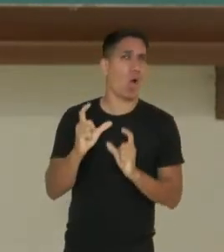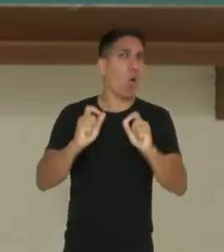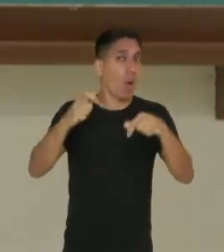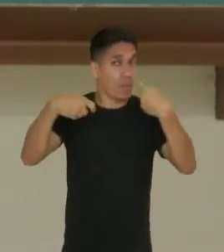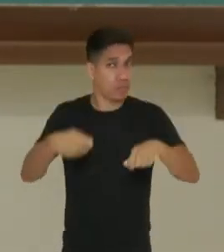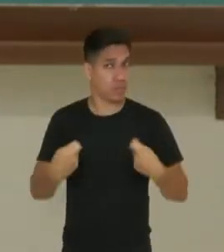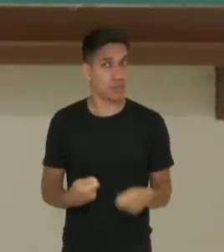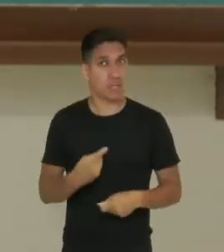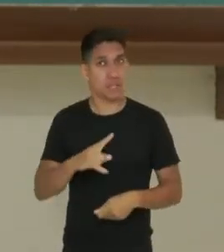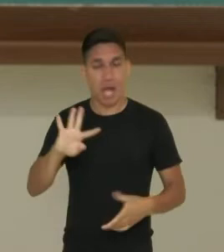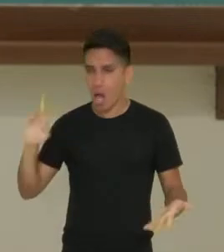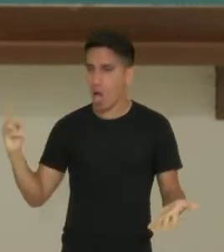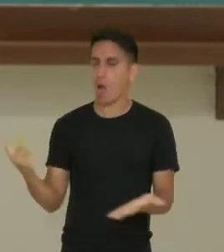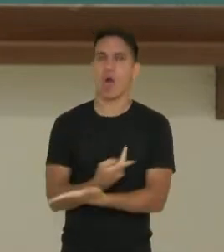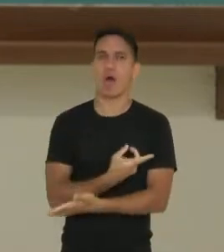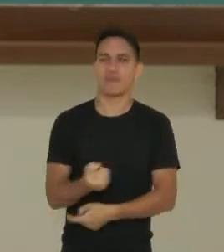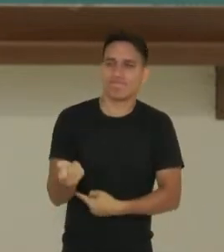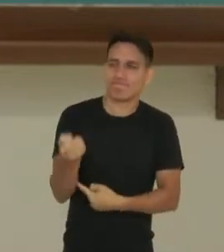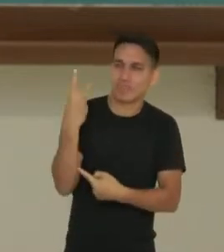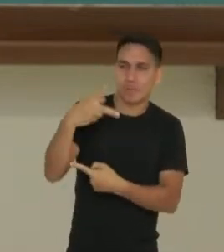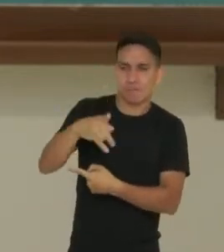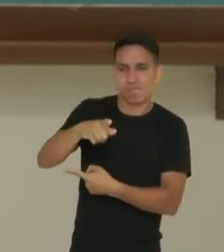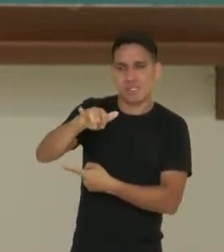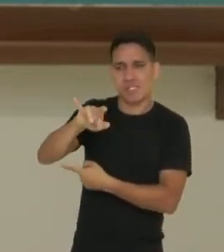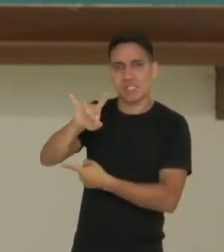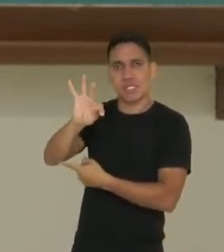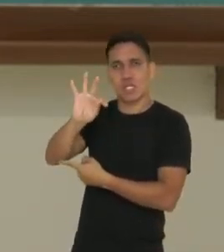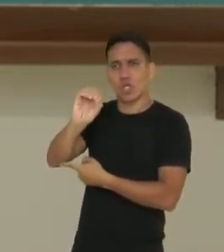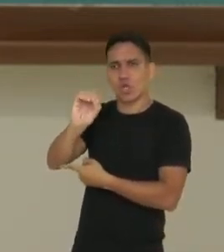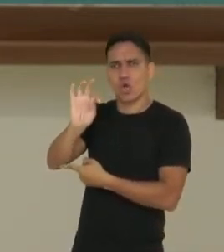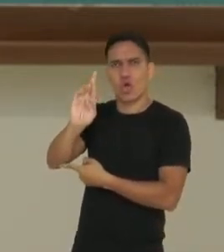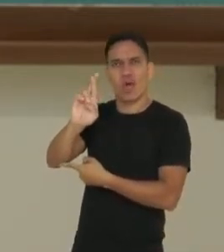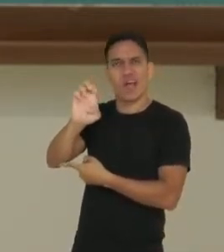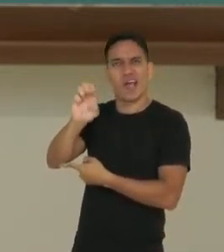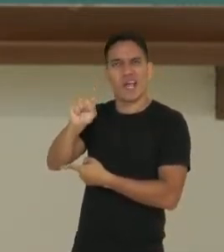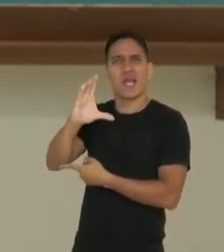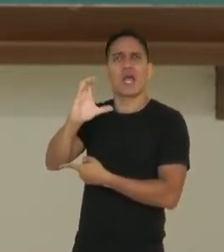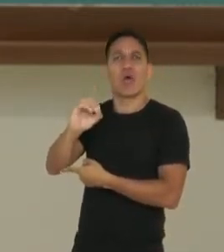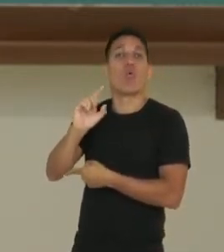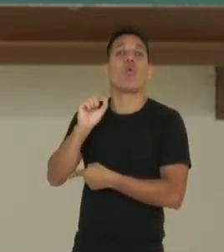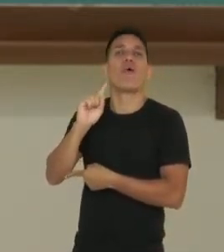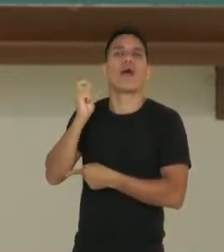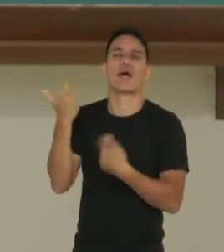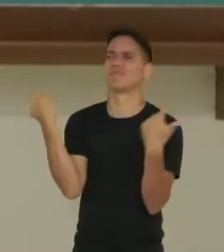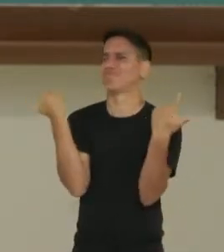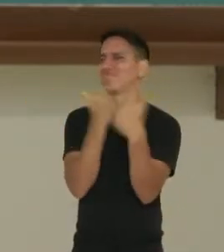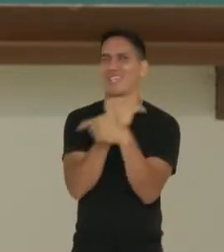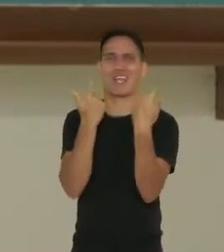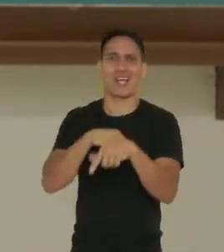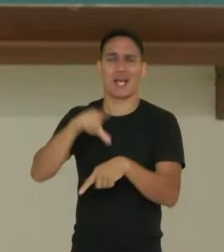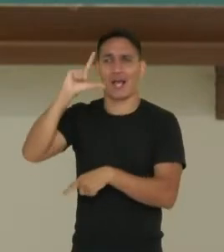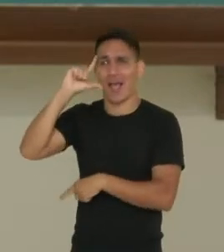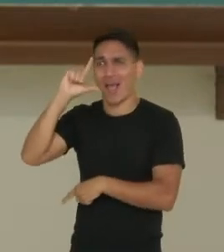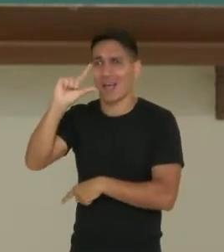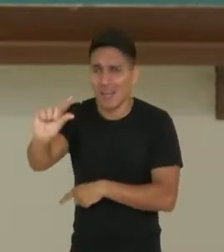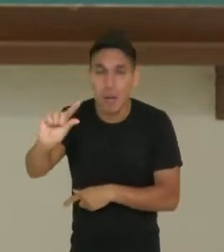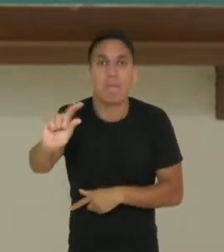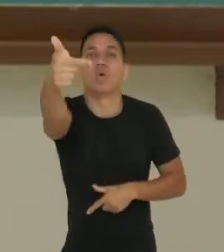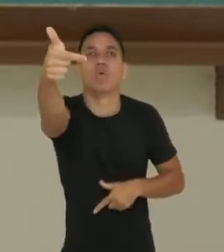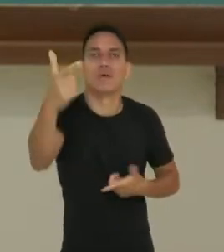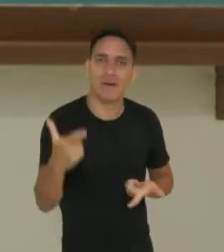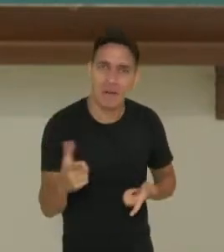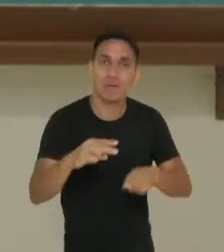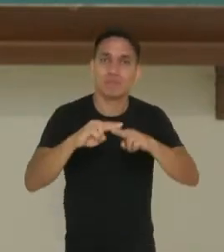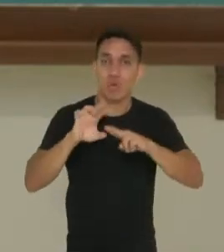fato pitoresco, engraçado, inusitado, né? A partir desse fato é que